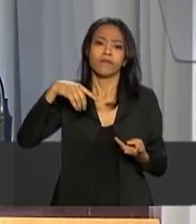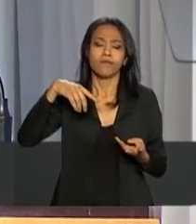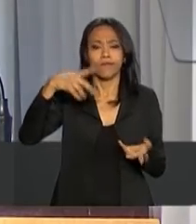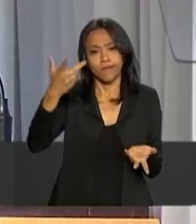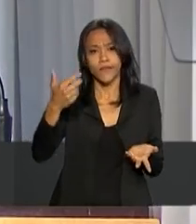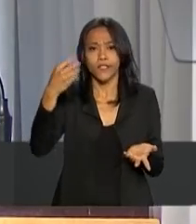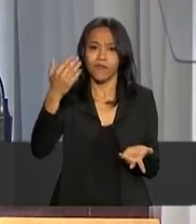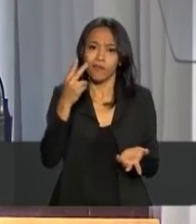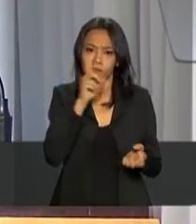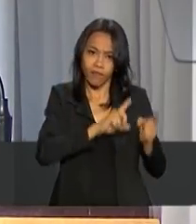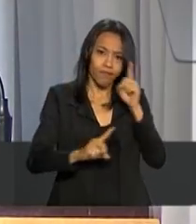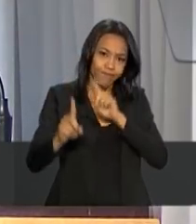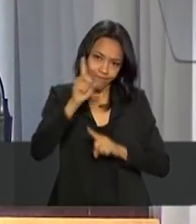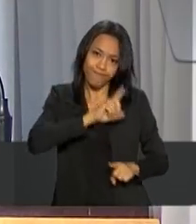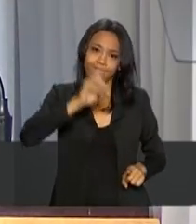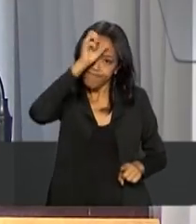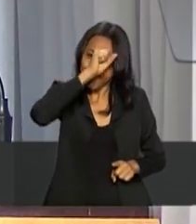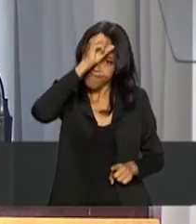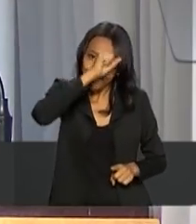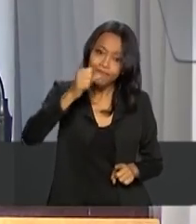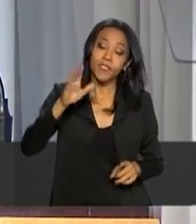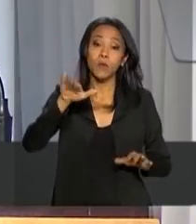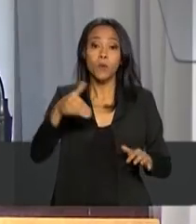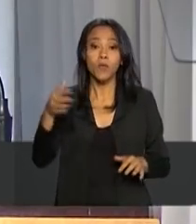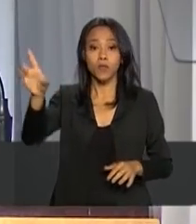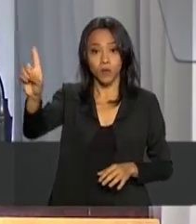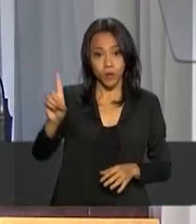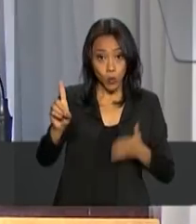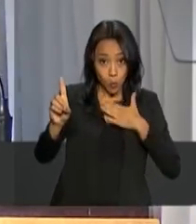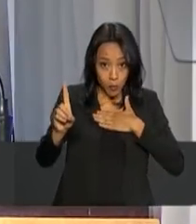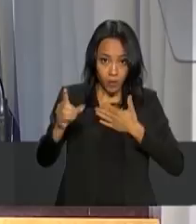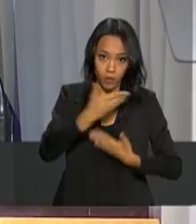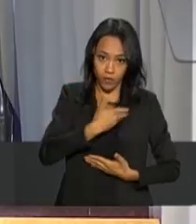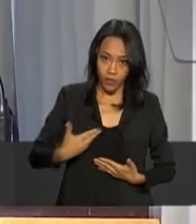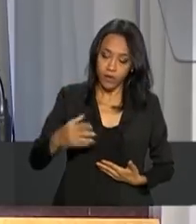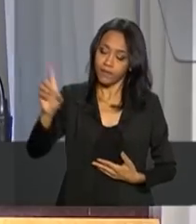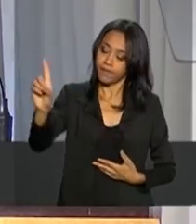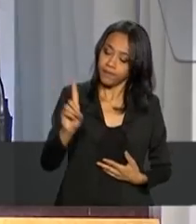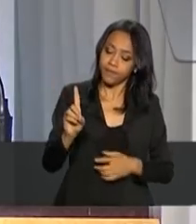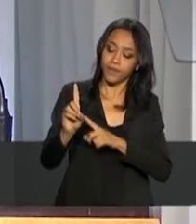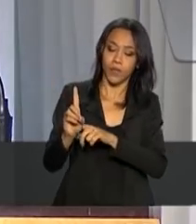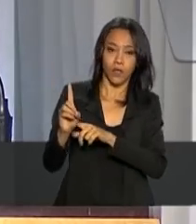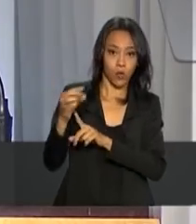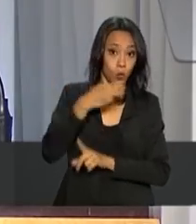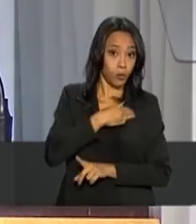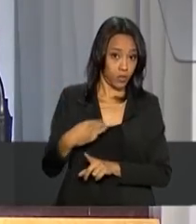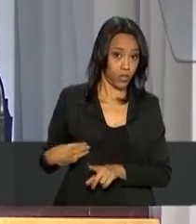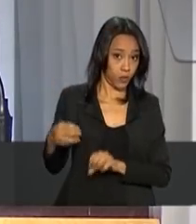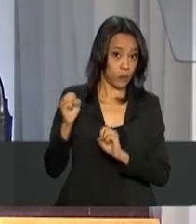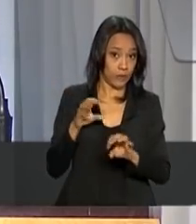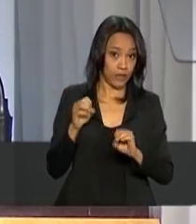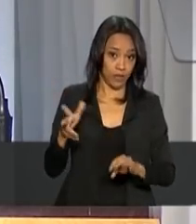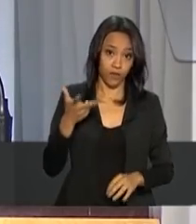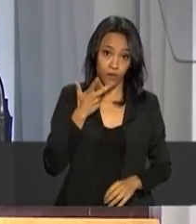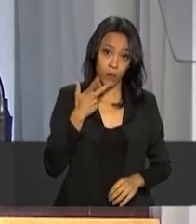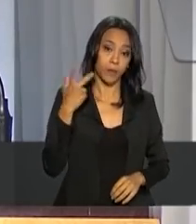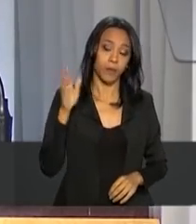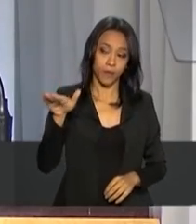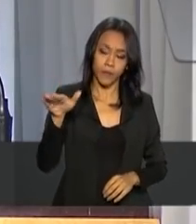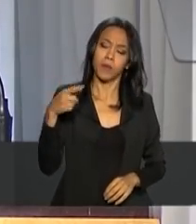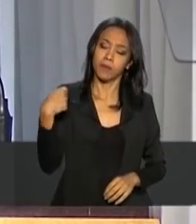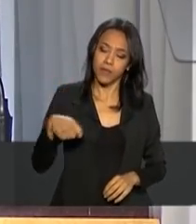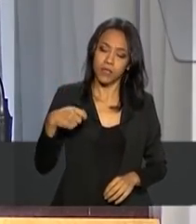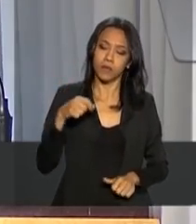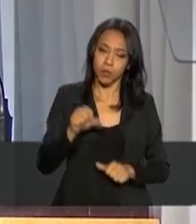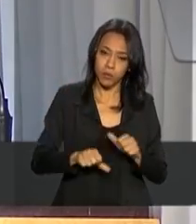quando cheguei ao governo, o meu ministro da Educação, que era o Mendonça Filho, me disse: olha, precisamos fazer a reforma do ensino médio.